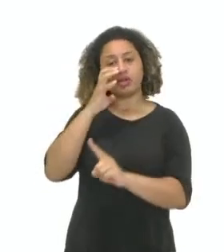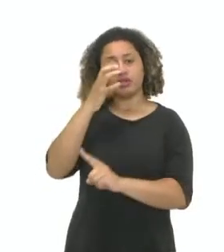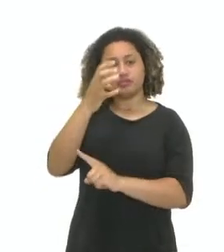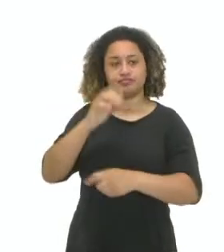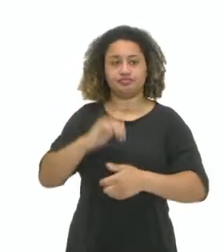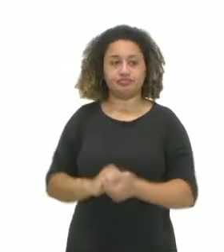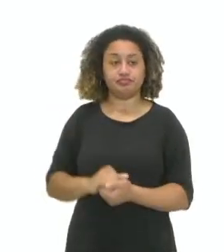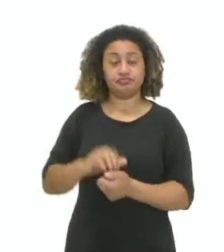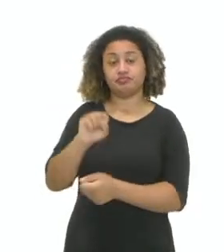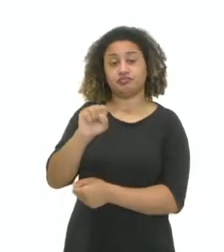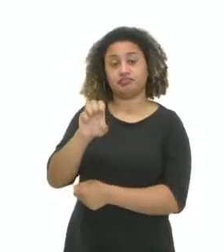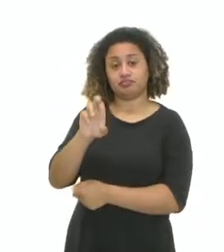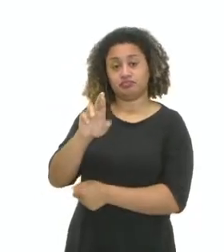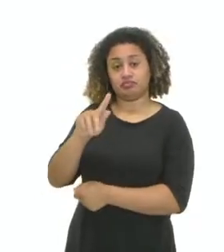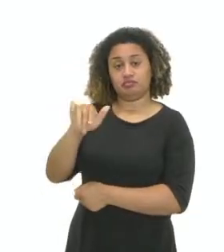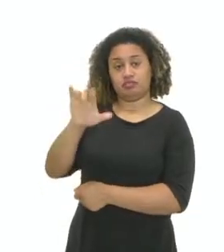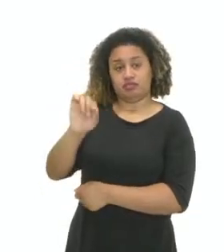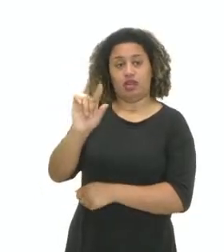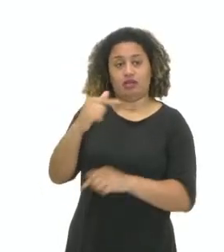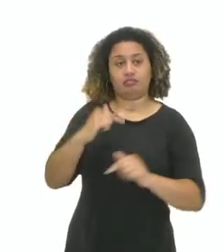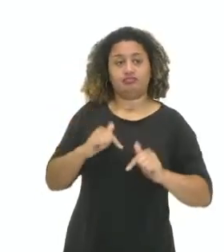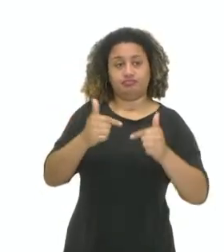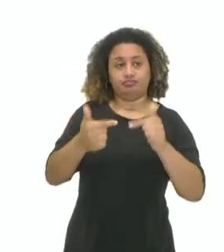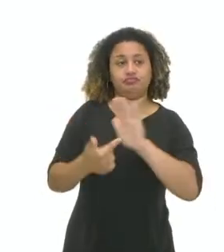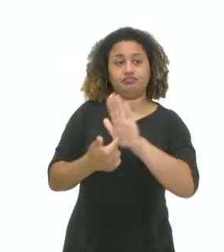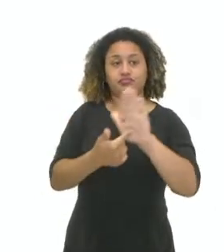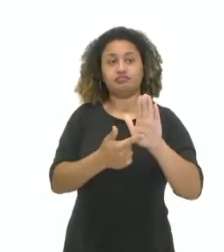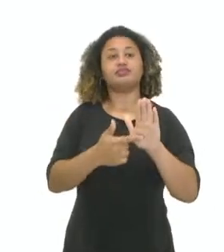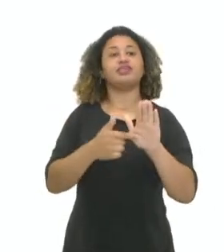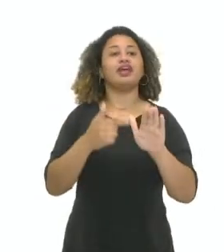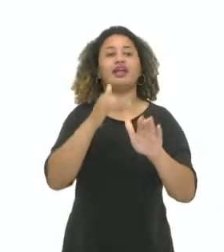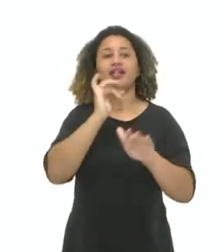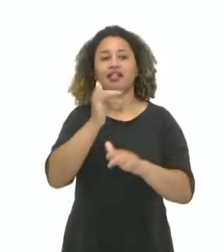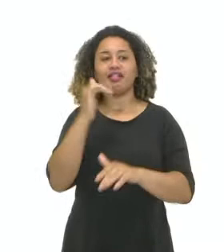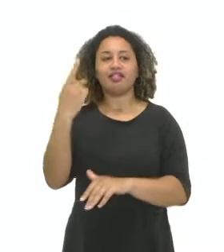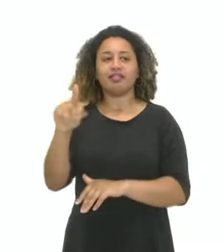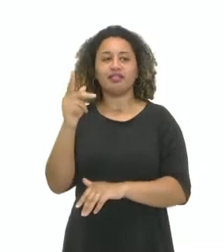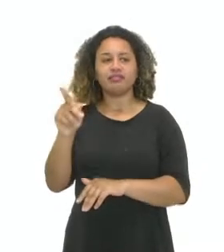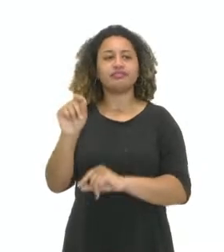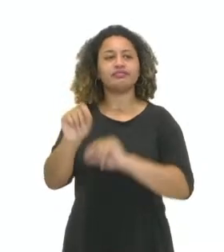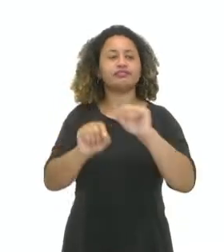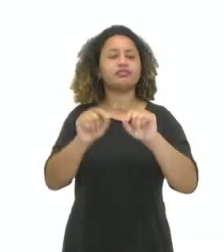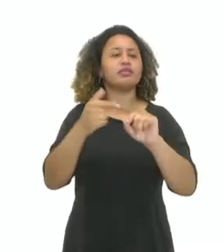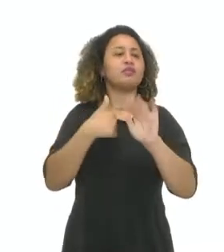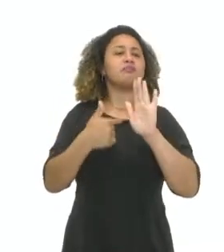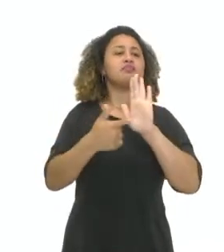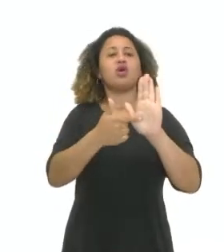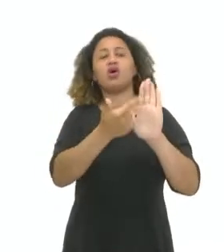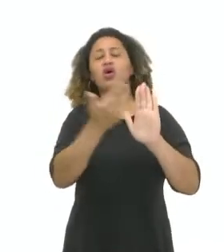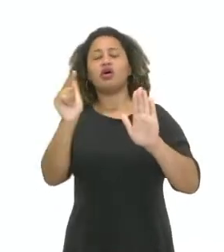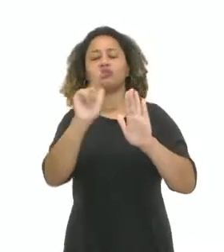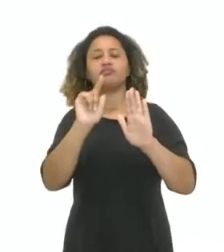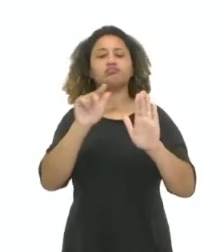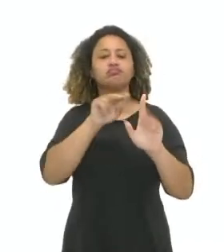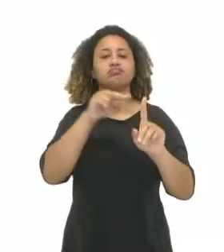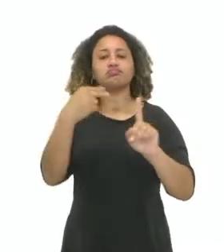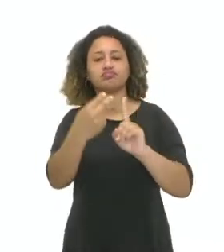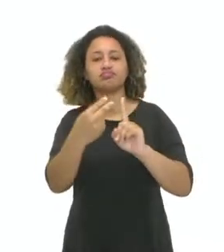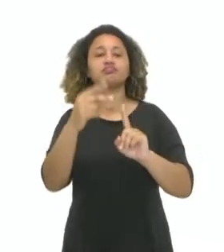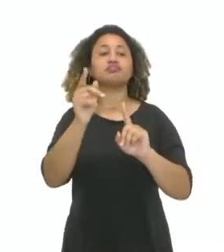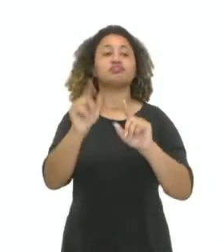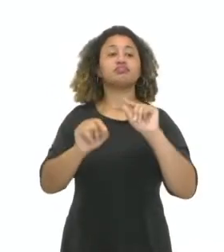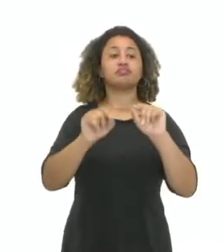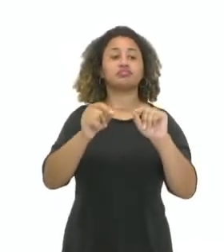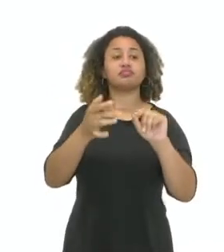Sérgio, protagonista, em seu relato memorialístico revela a outra face da fachada